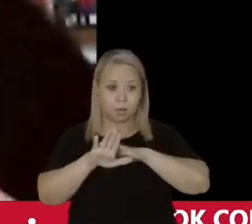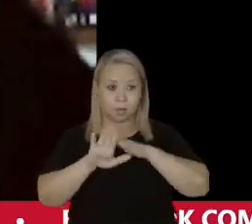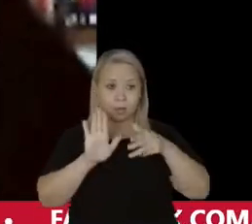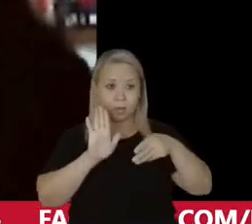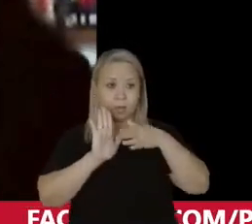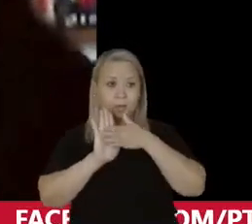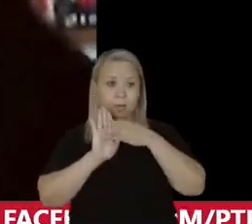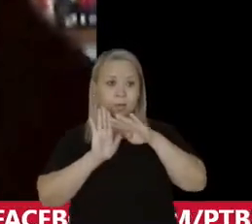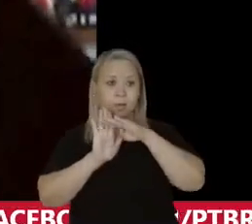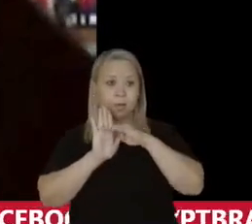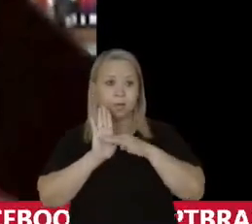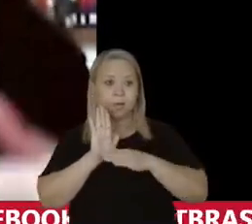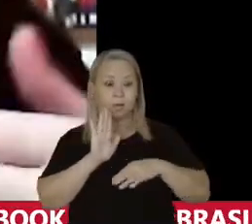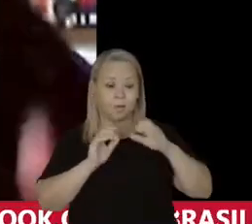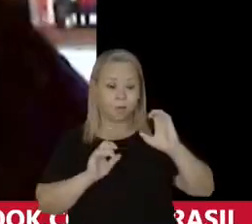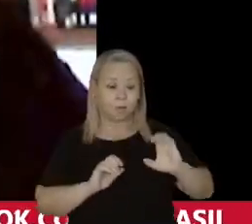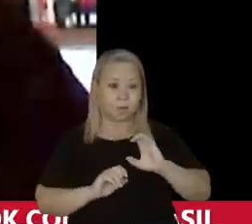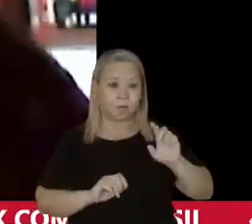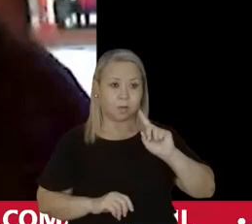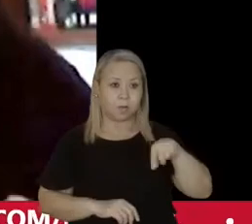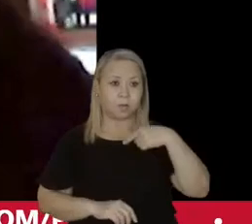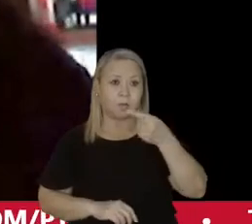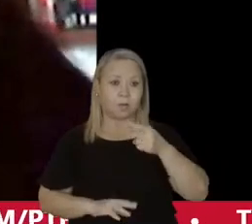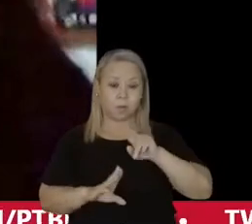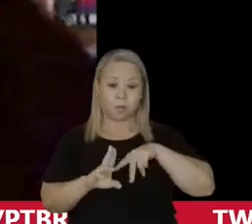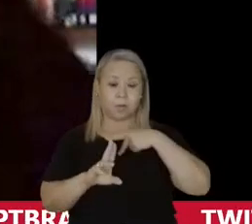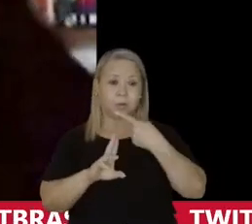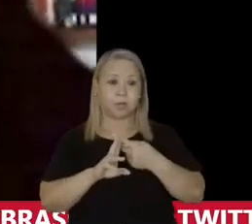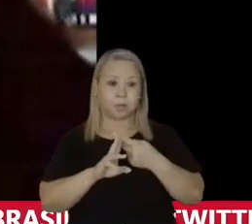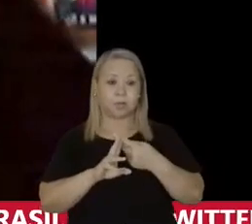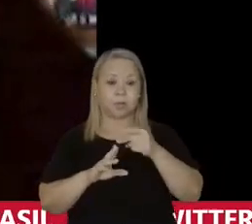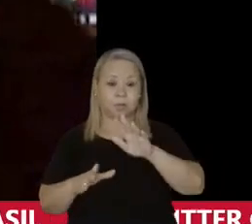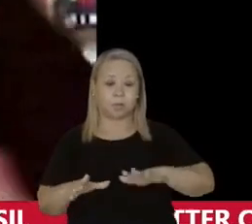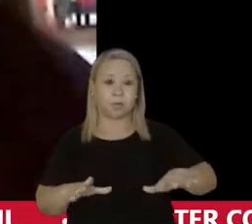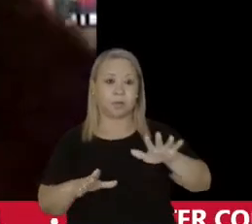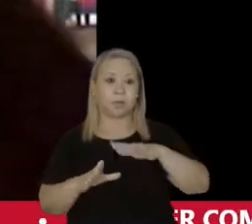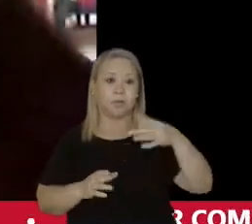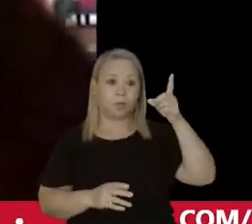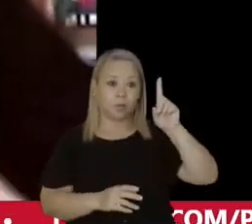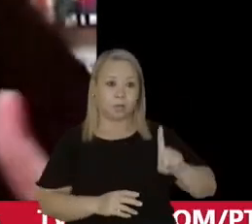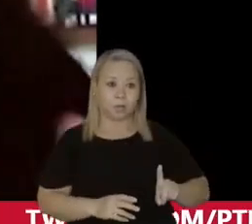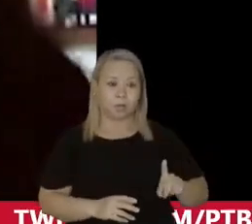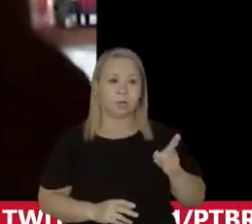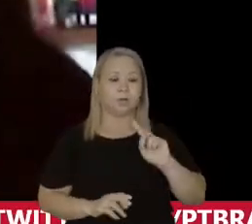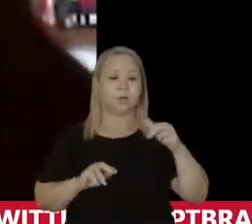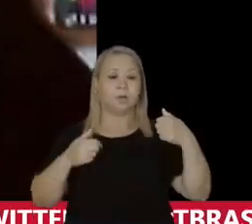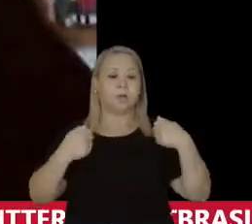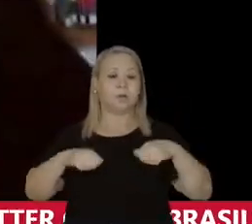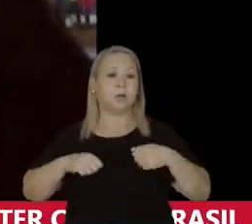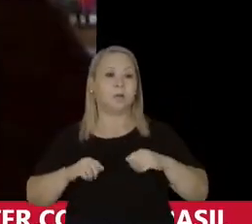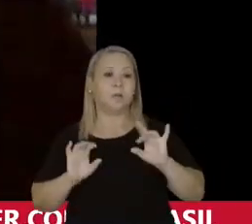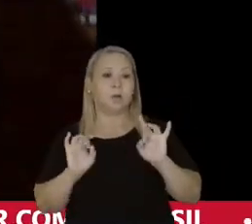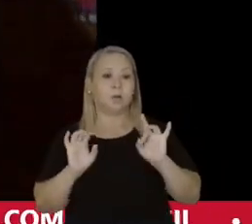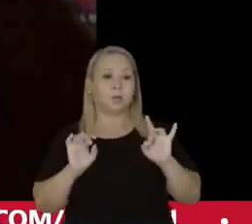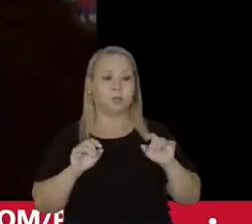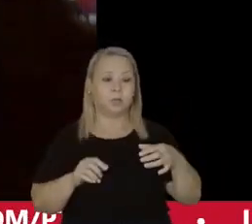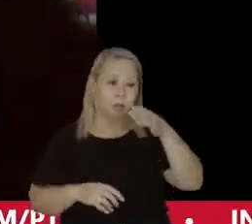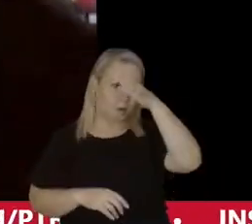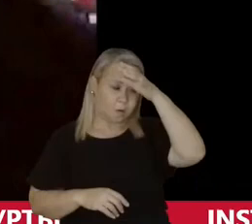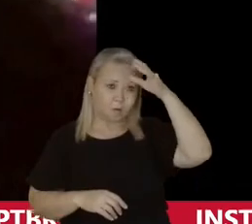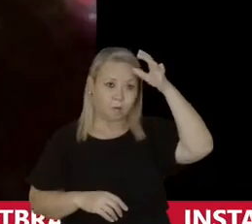pauta estritamente católica, depois ela se desdobra até para setores da direita, não necessariamente só cristãs,